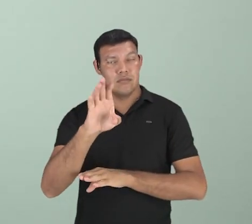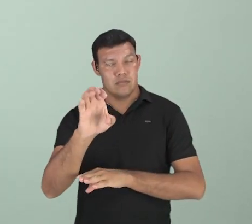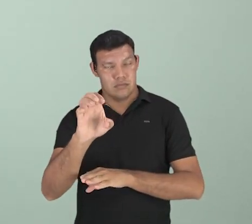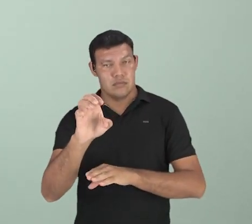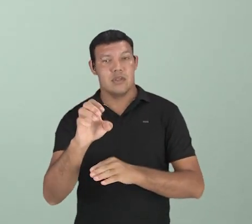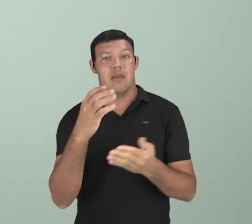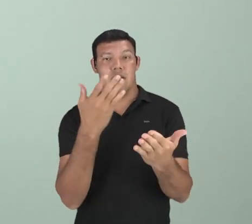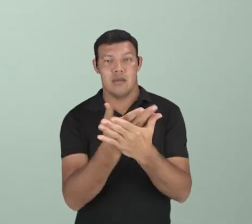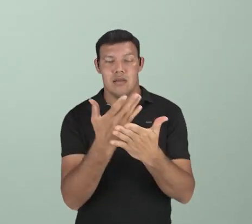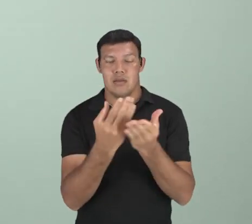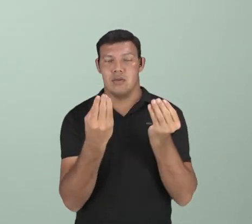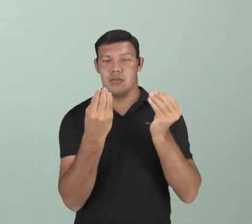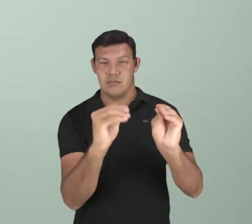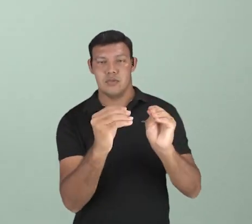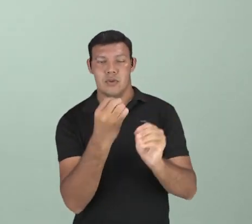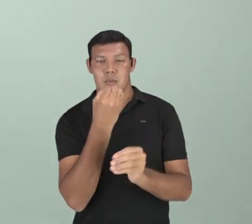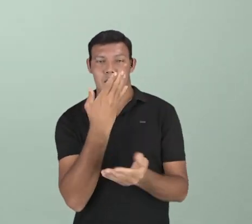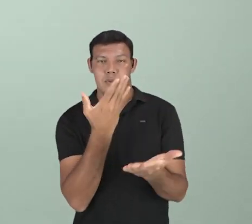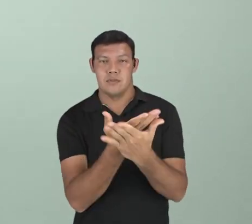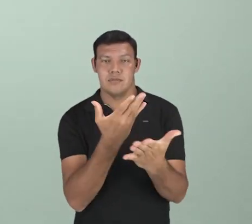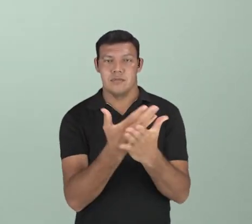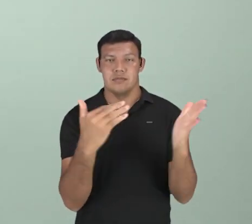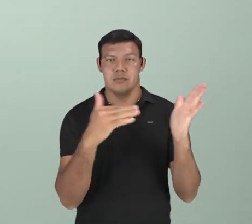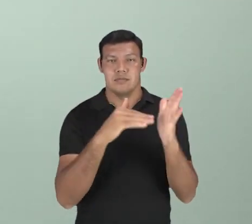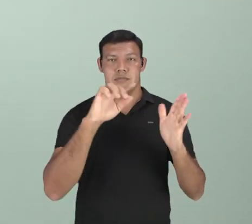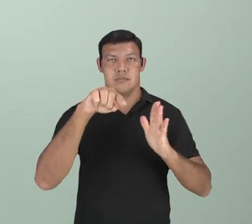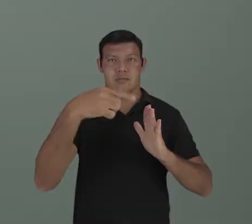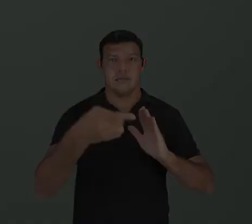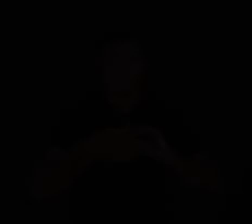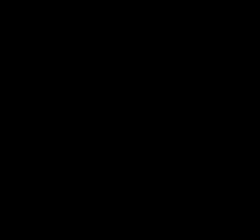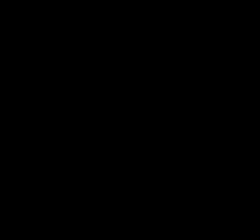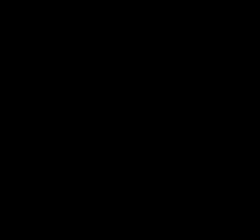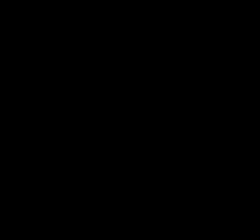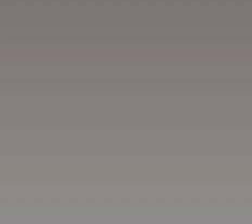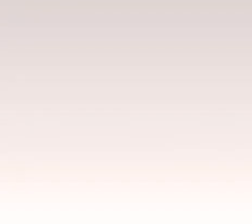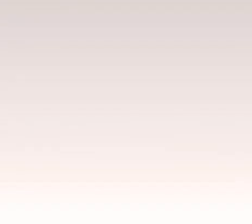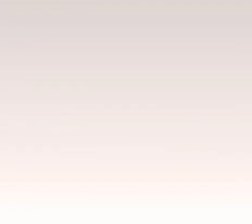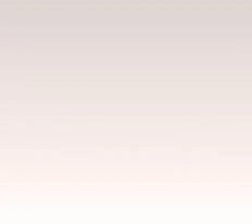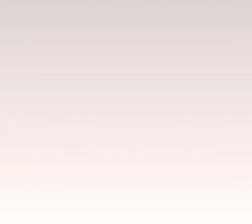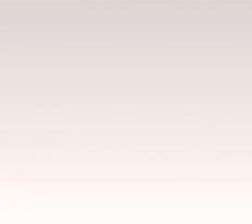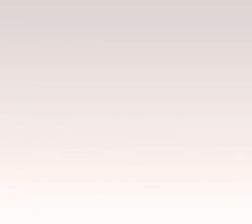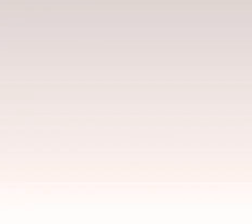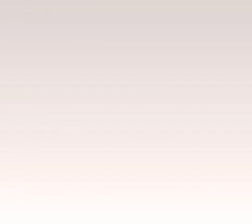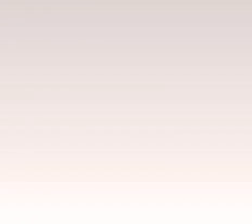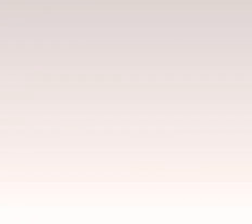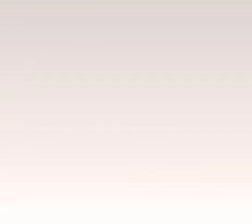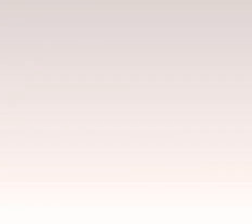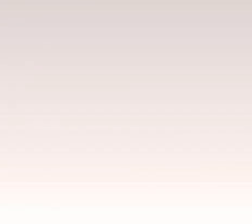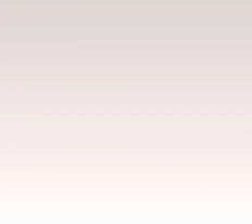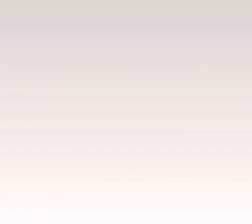educ que a saúde estará lá Bons estudos e até a próxima aula E aí